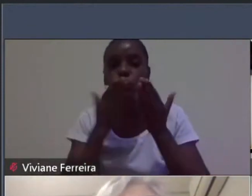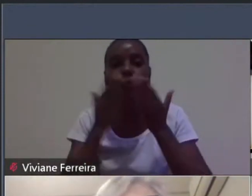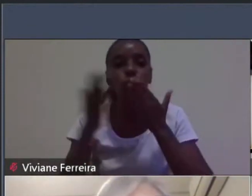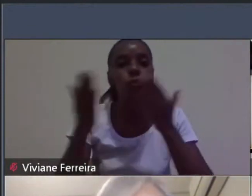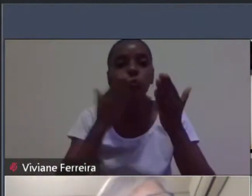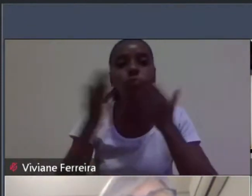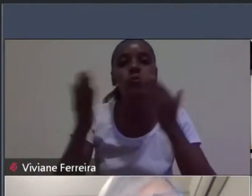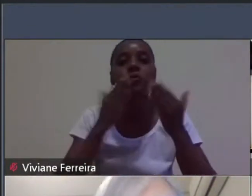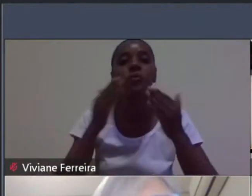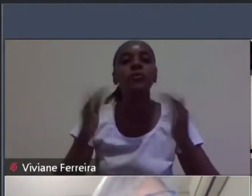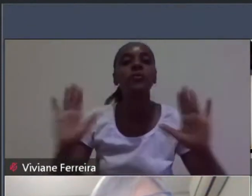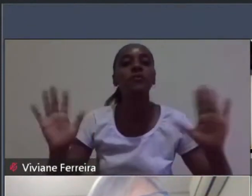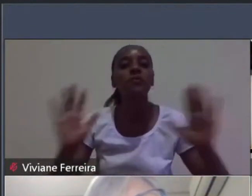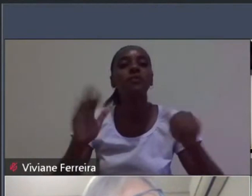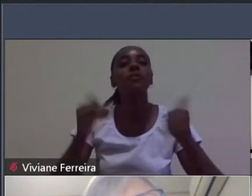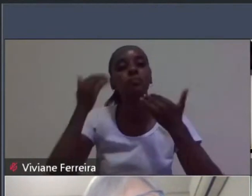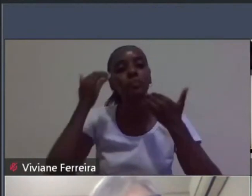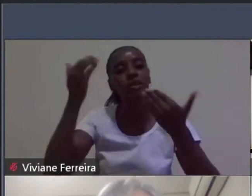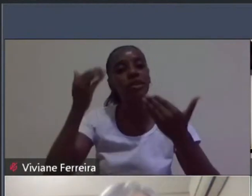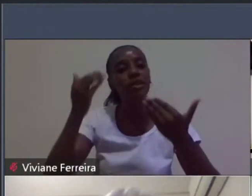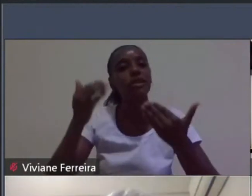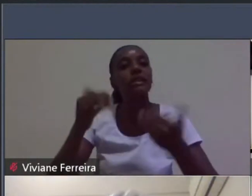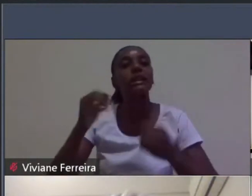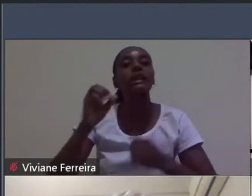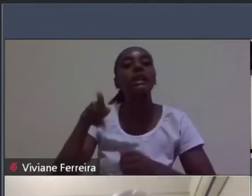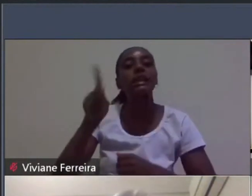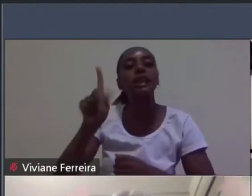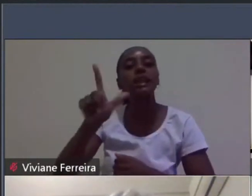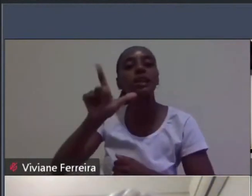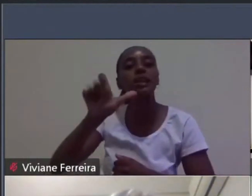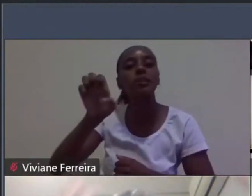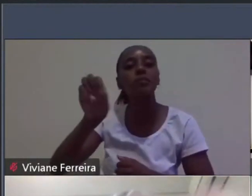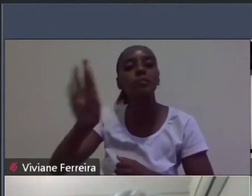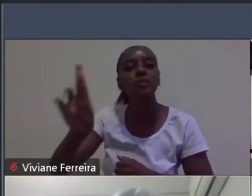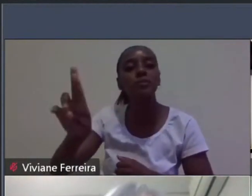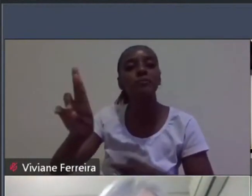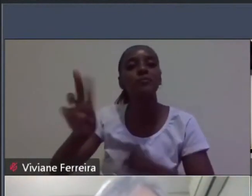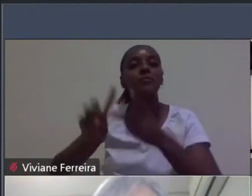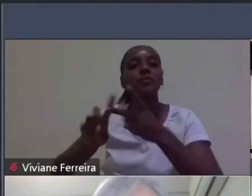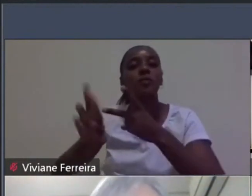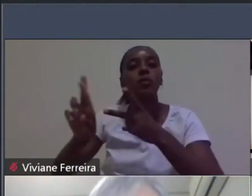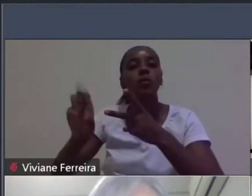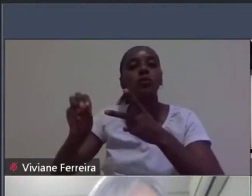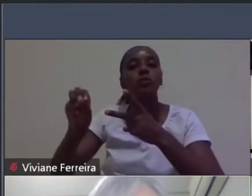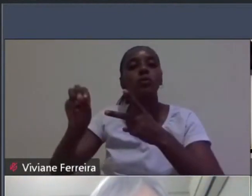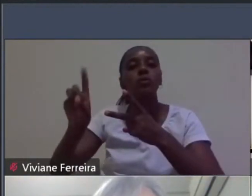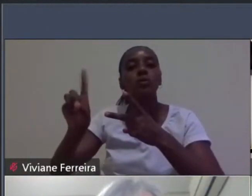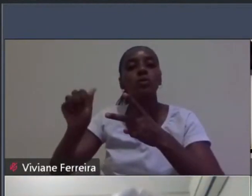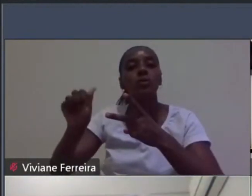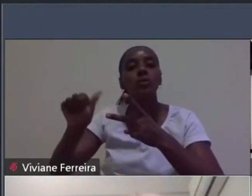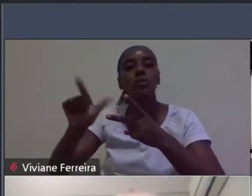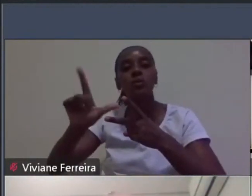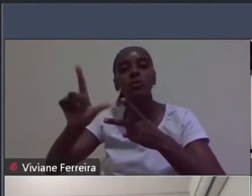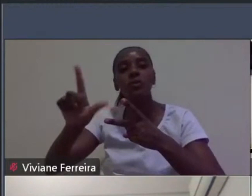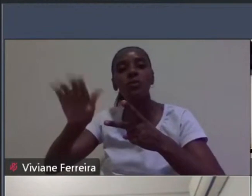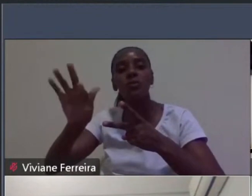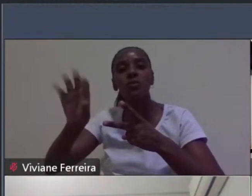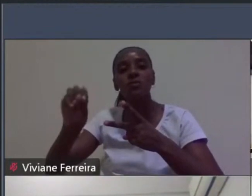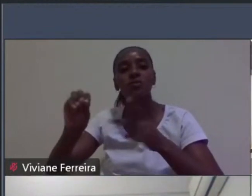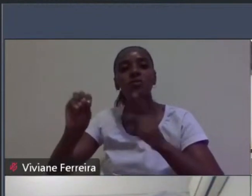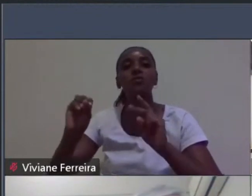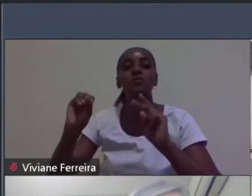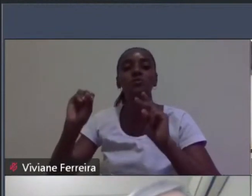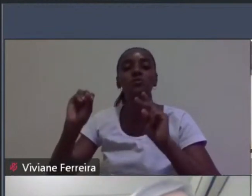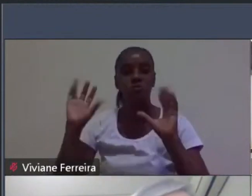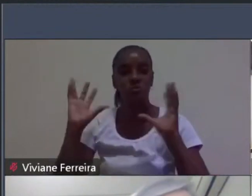valeu cada segundo. Kleber e Rodolfo, sucesso, sucesso, sucesso para ir para o processo. Todos nós, e